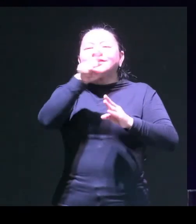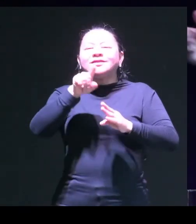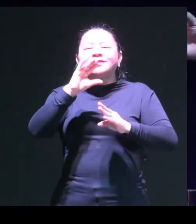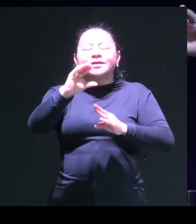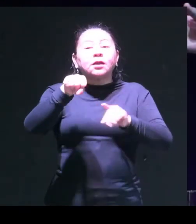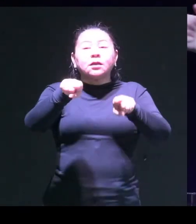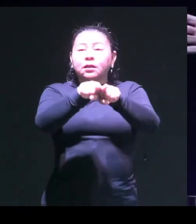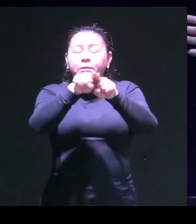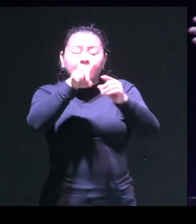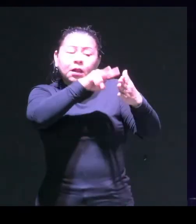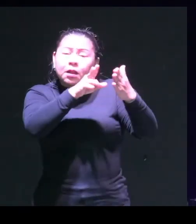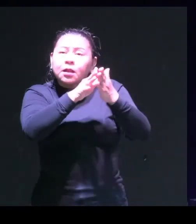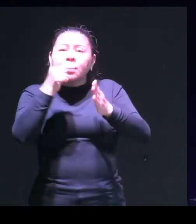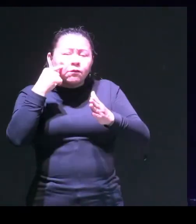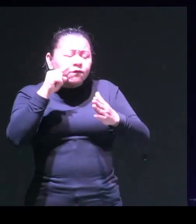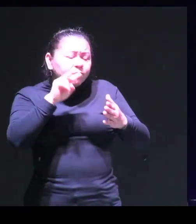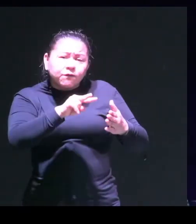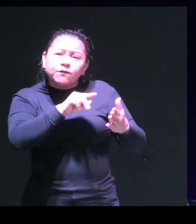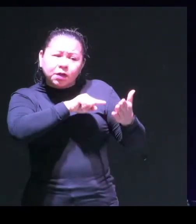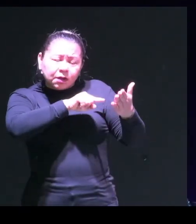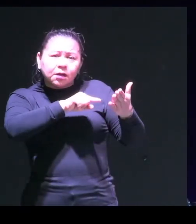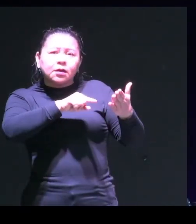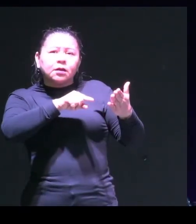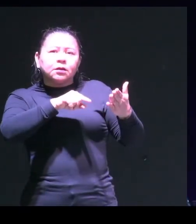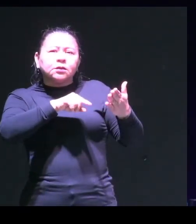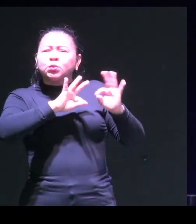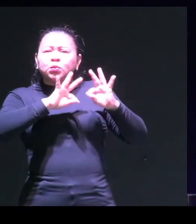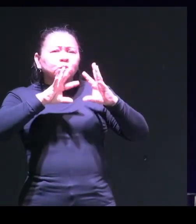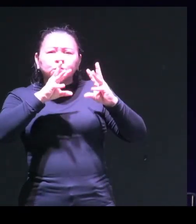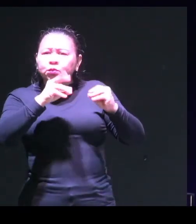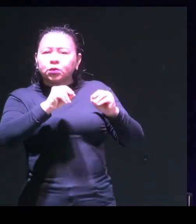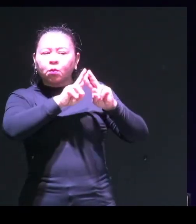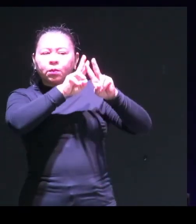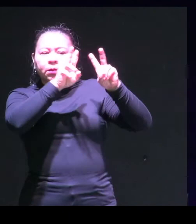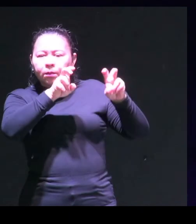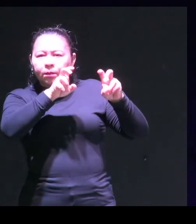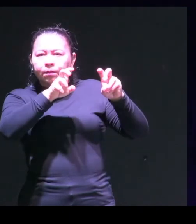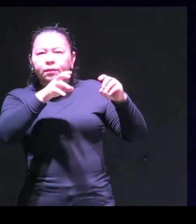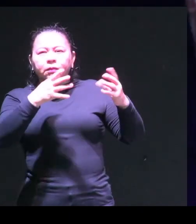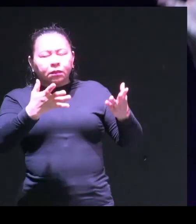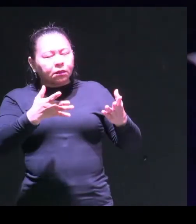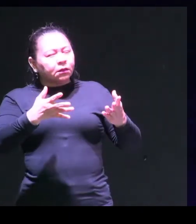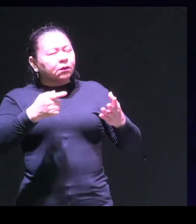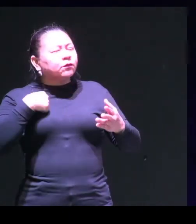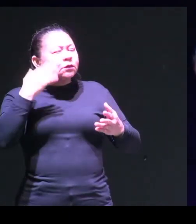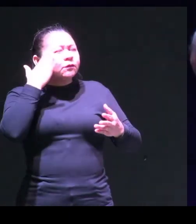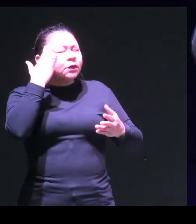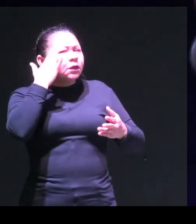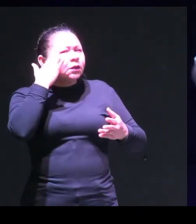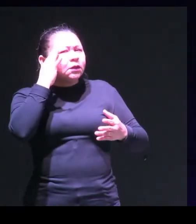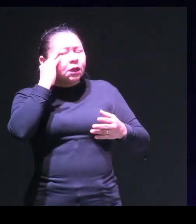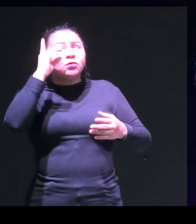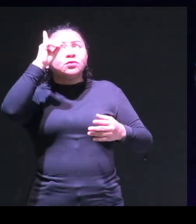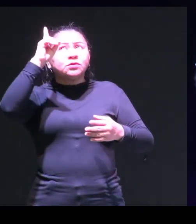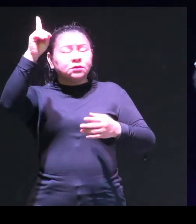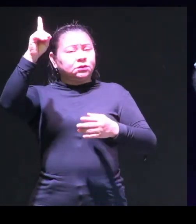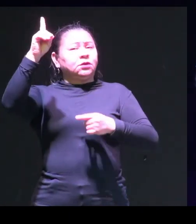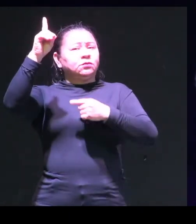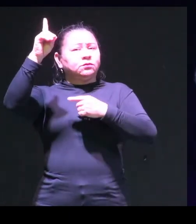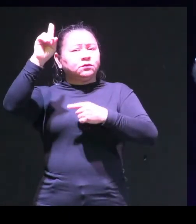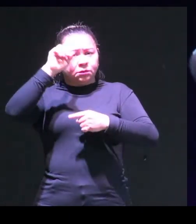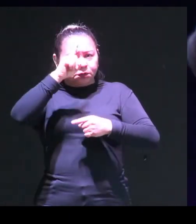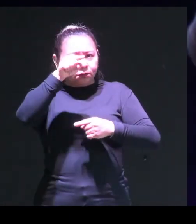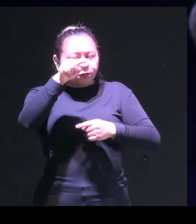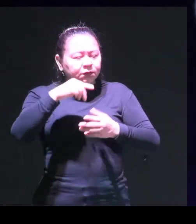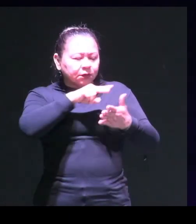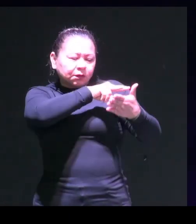14, pensa um capítulo espetacular sobre o assunto da segunda vinda e da tribulação e do milênio. São coisas